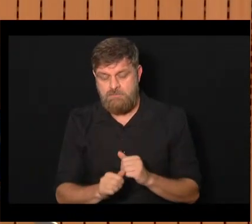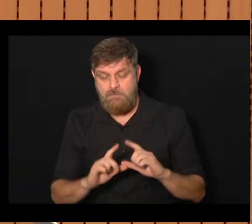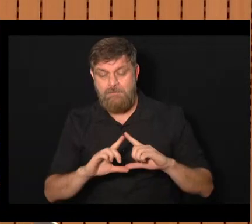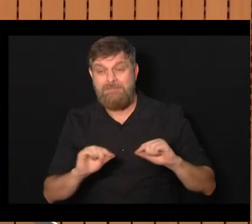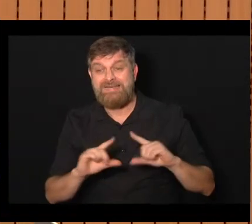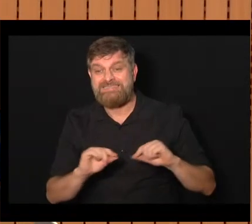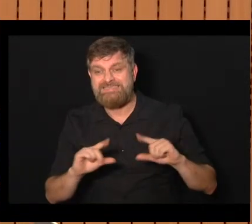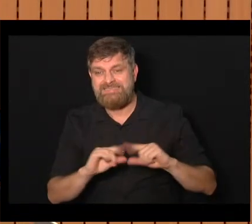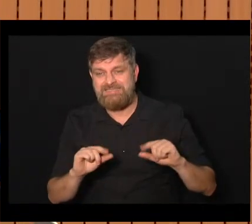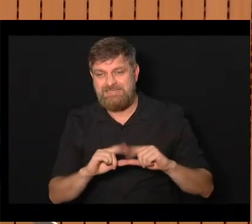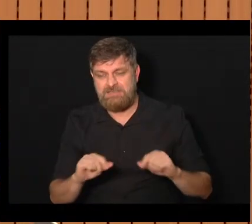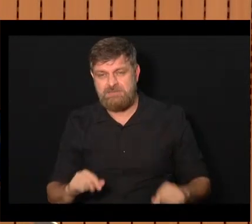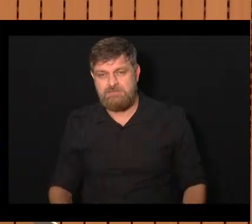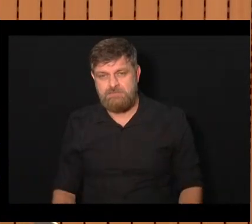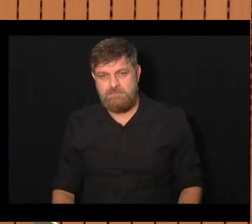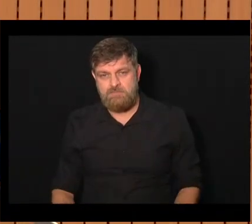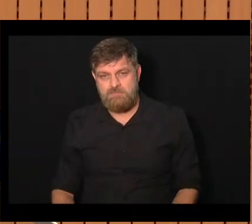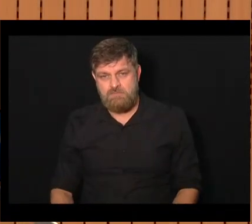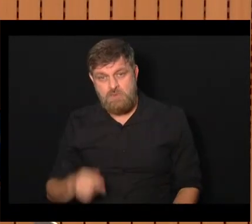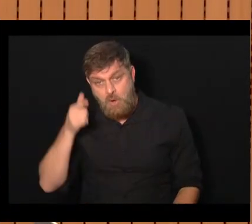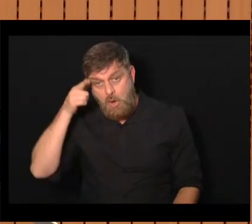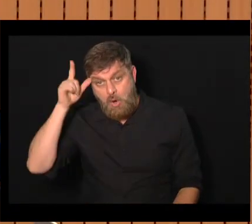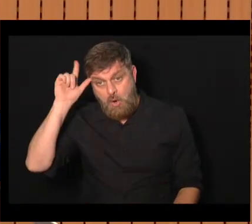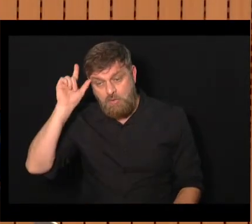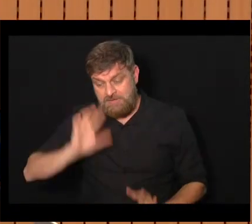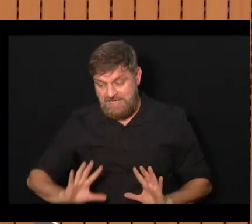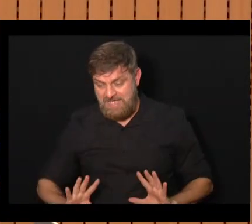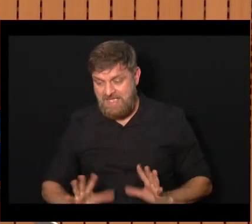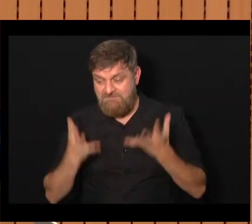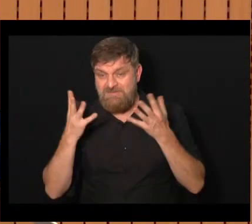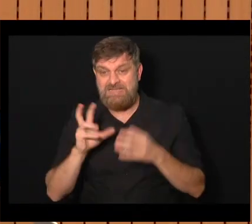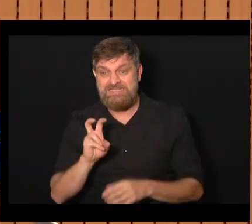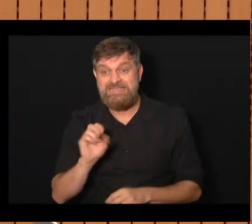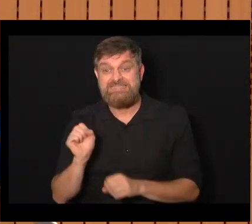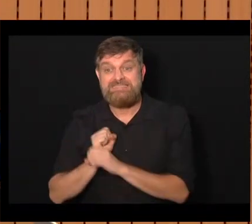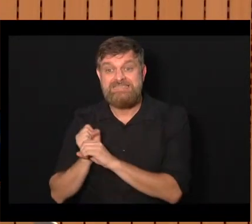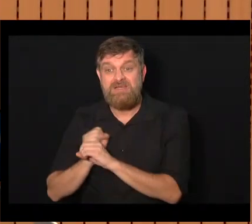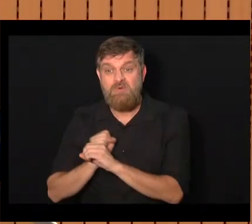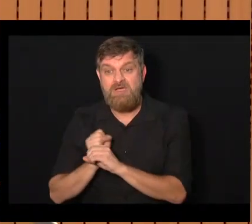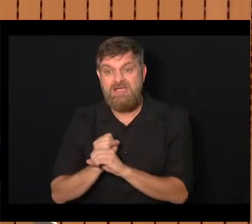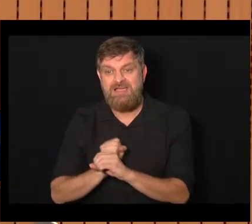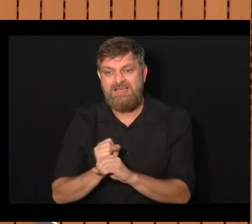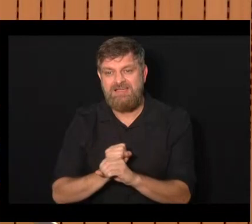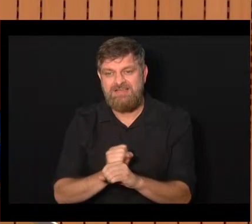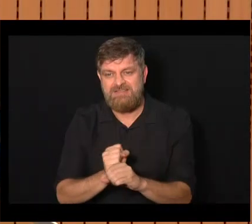onde ontem eles comemorou os seus 50 anos, 50 anos de aniversário